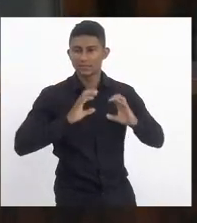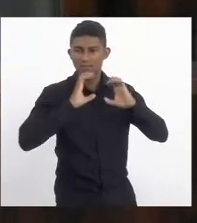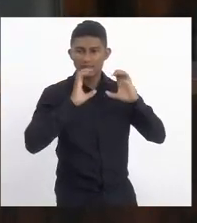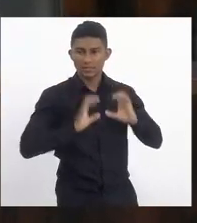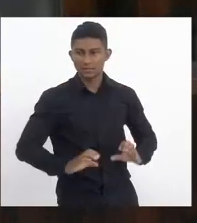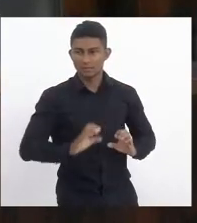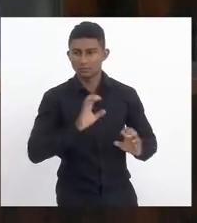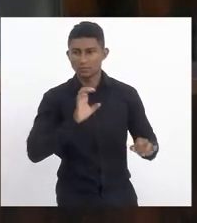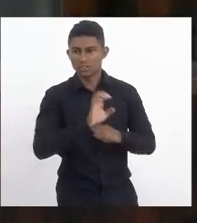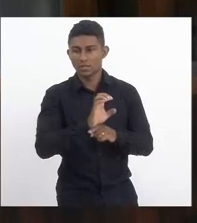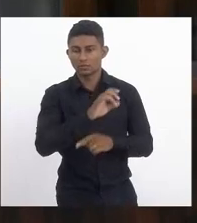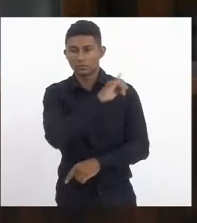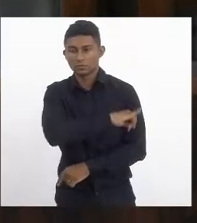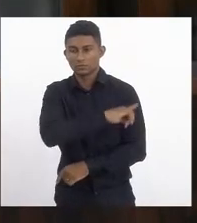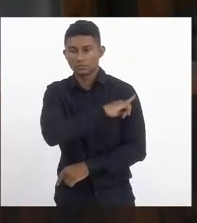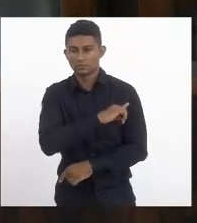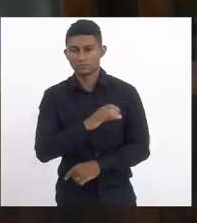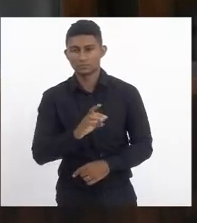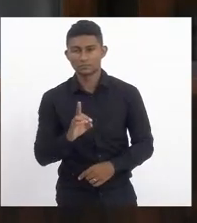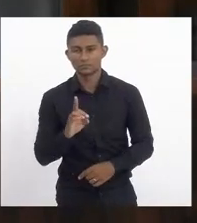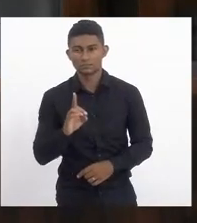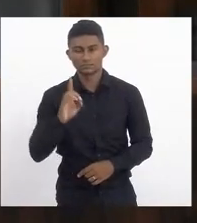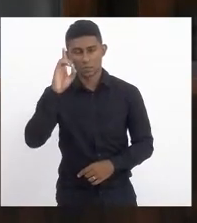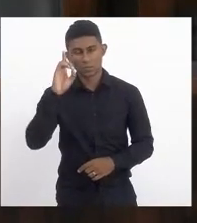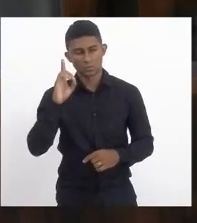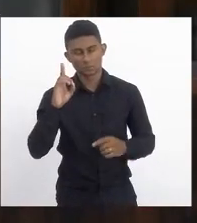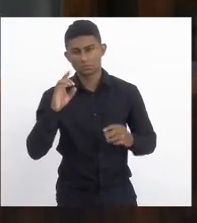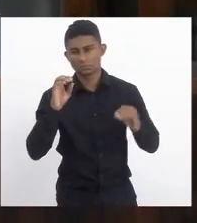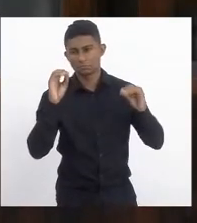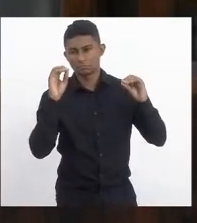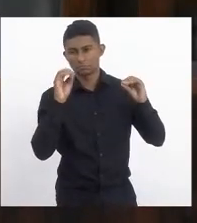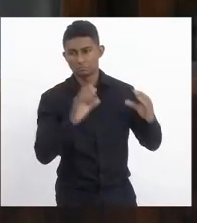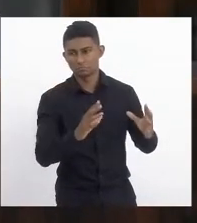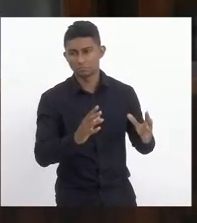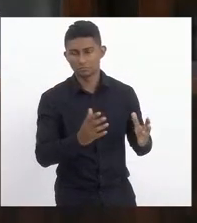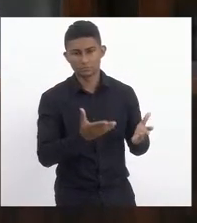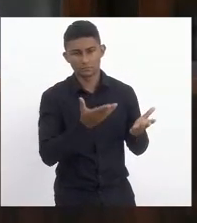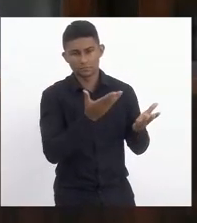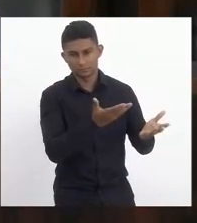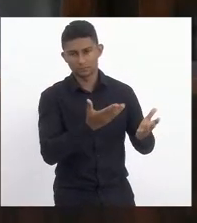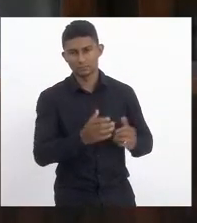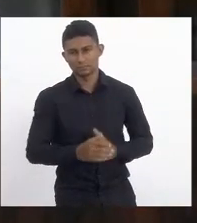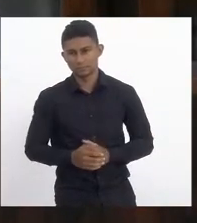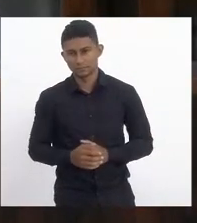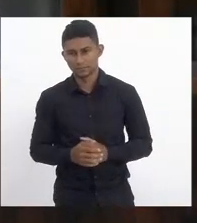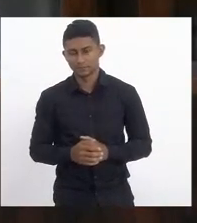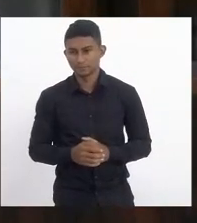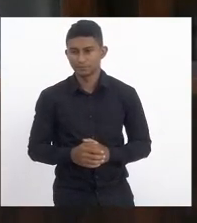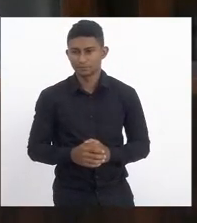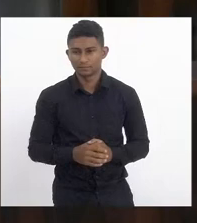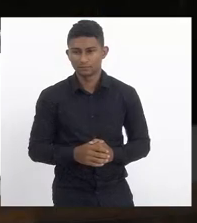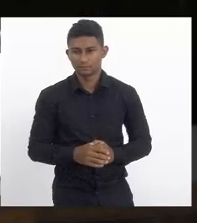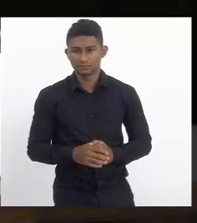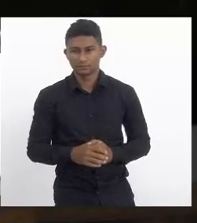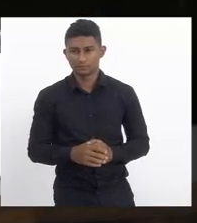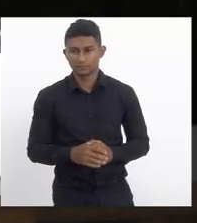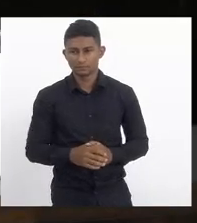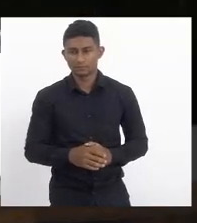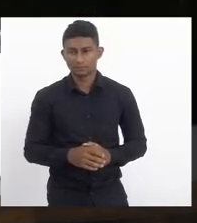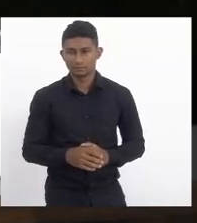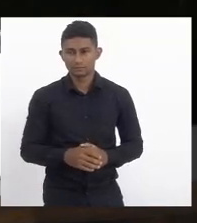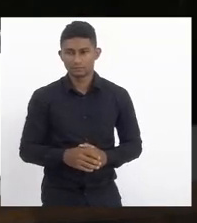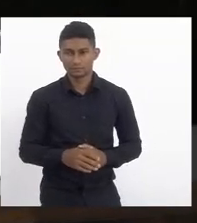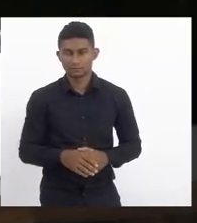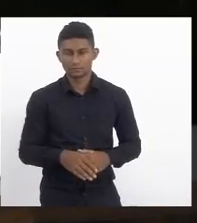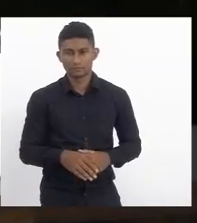Estado do Rio de Janeiro. Que Deus continue, o Espírito Santo, iluminando o senhor, Orani, e que